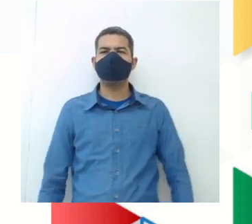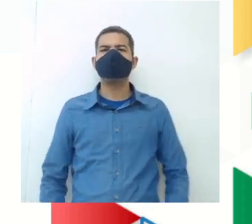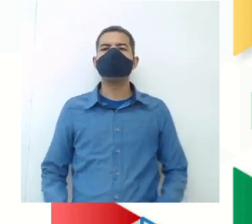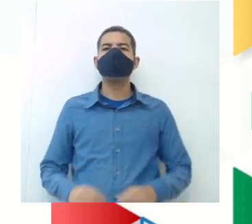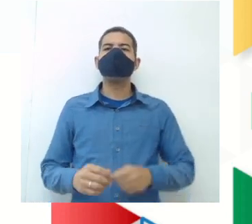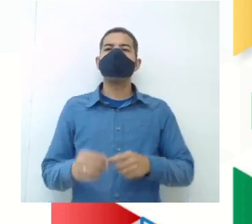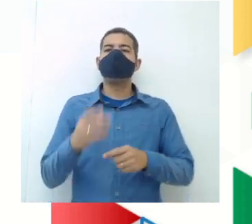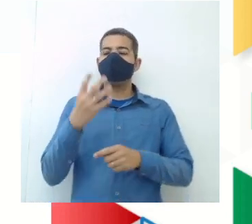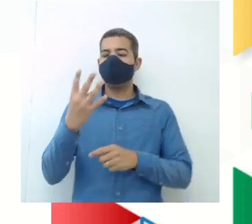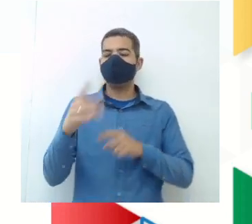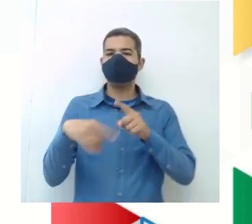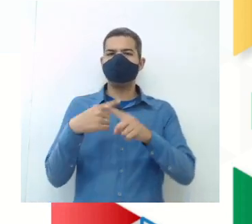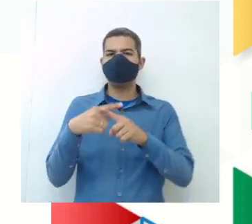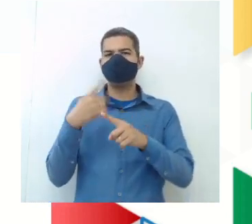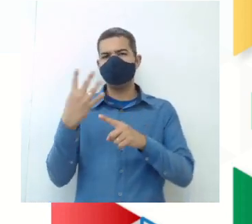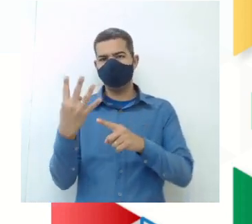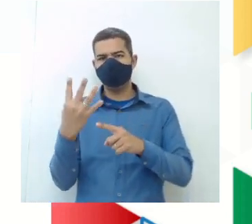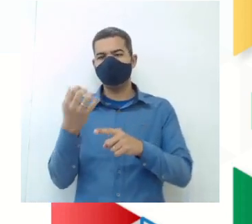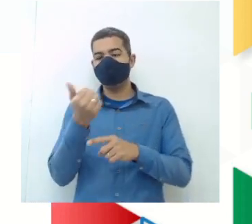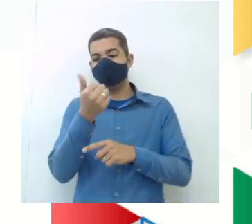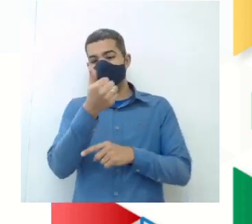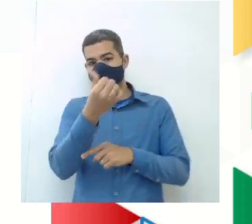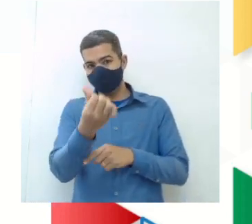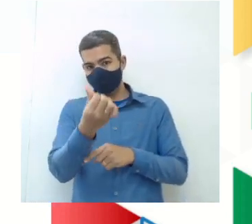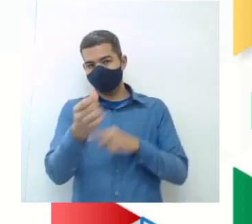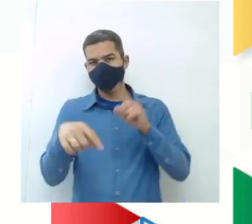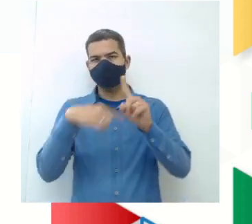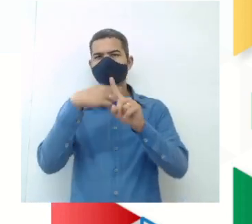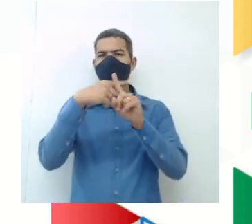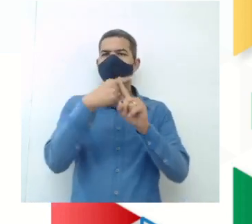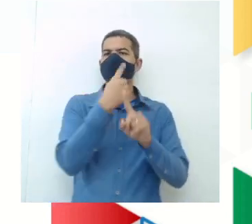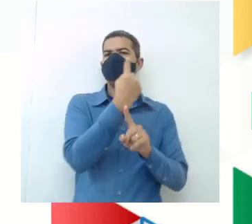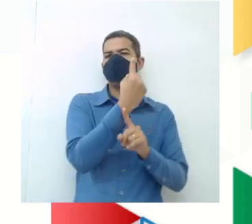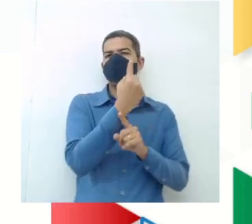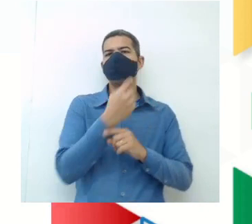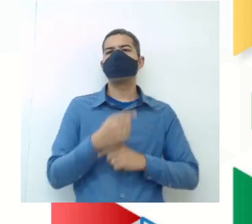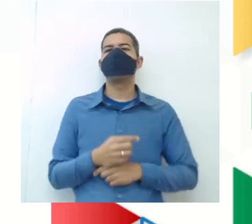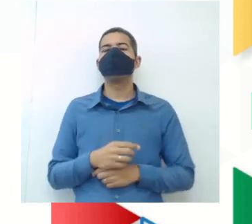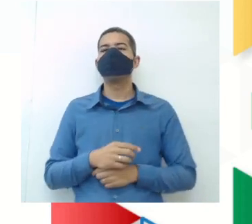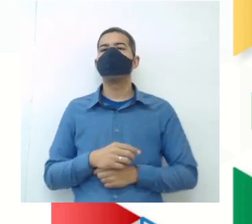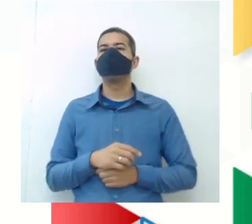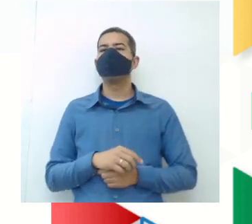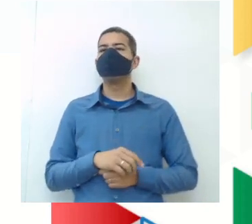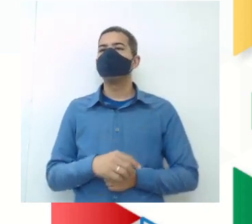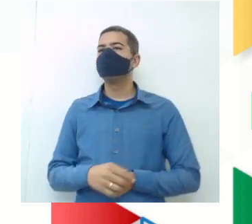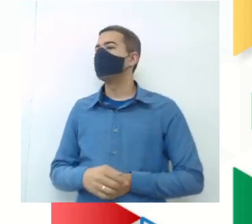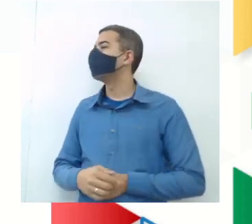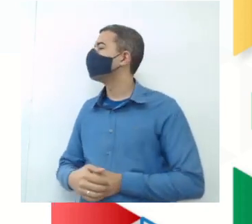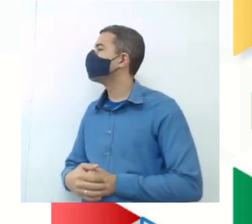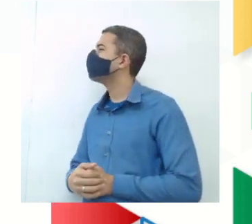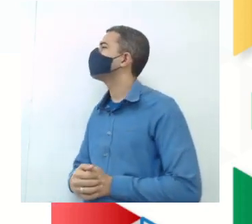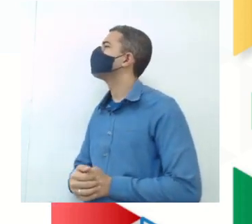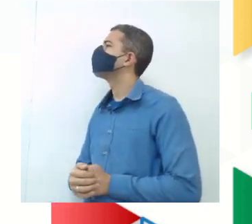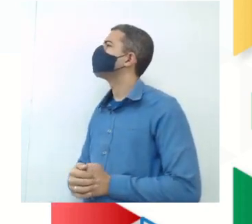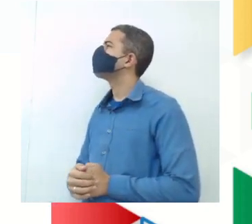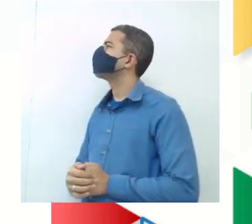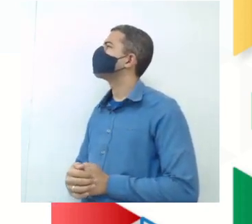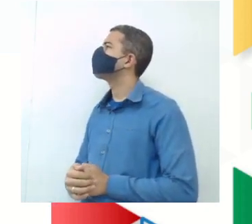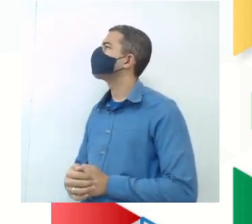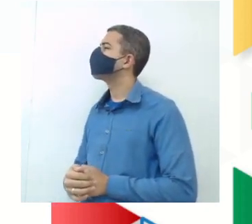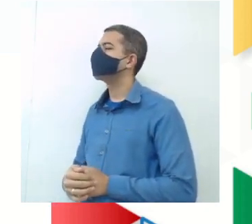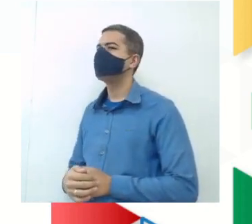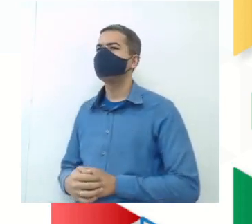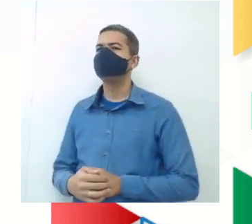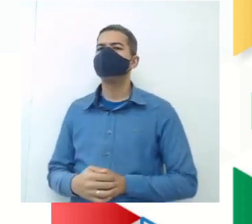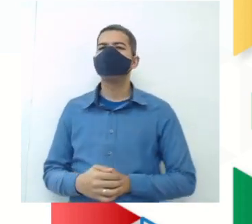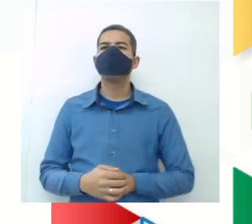4, 16, e soma com o numerador. Sempre vai ser essa sequência, tá? Então, ó, 4 vezes 4, 16, mais